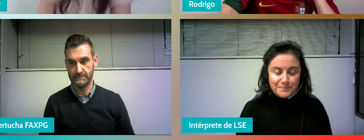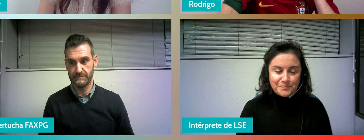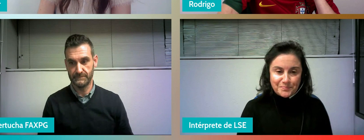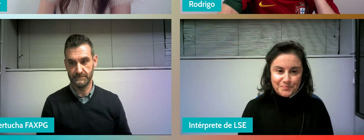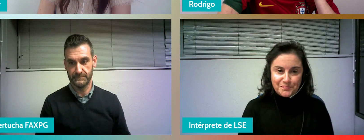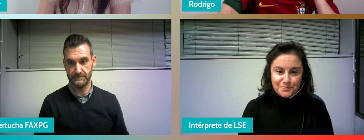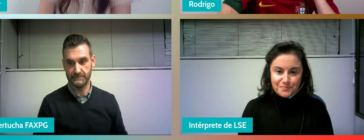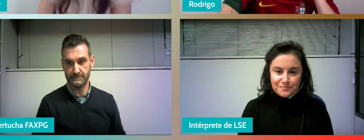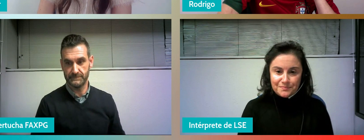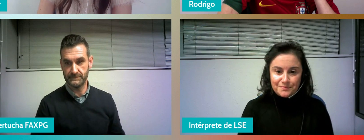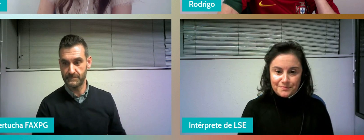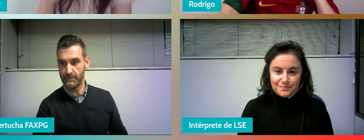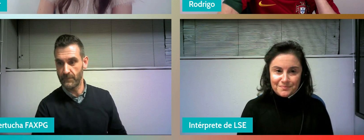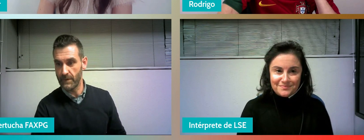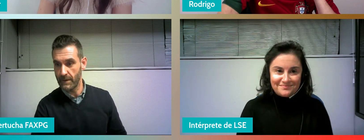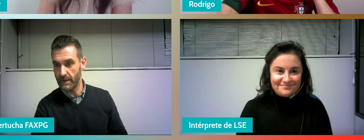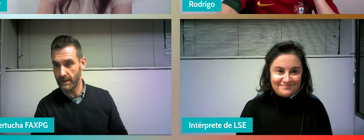linguas.